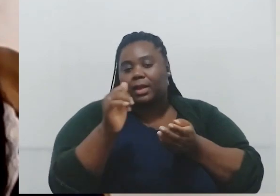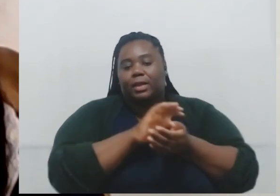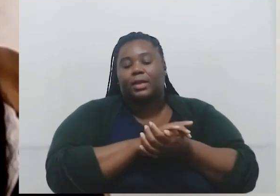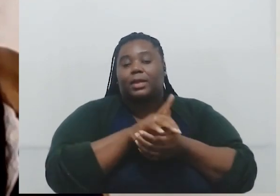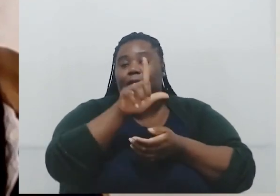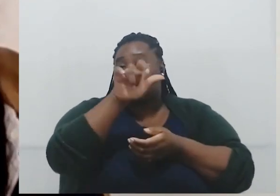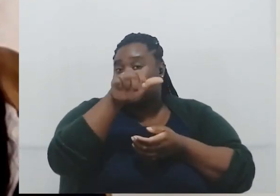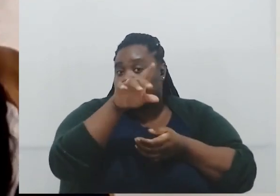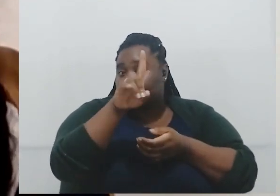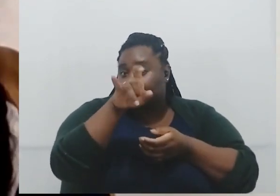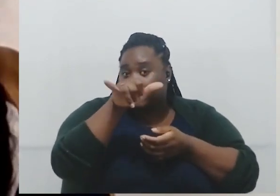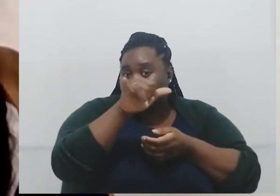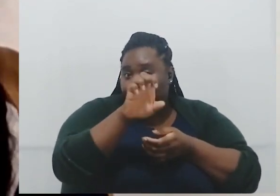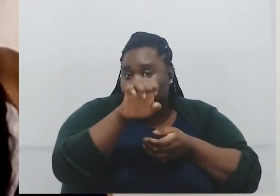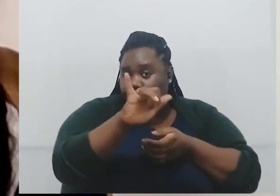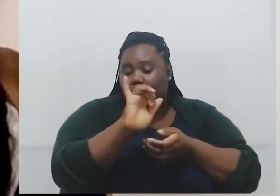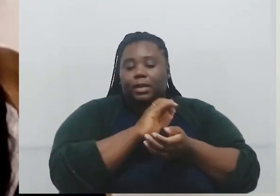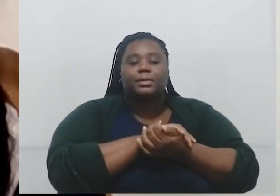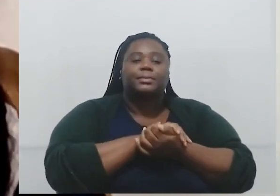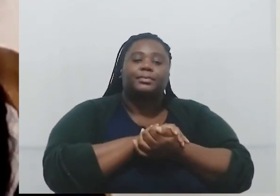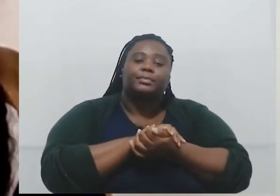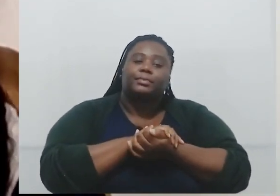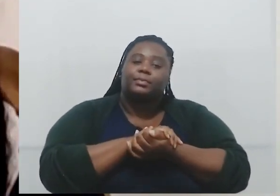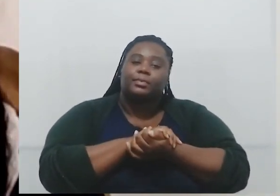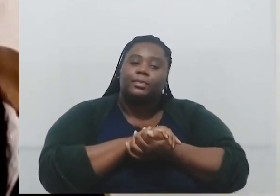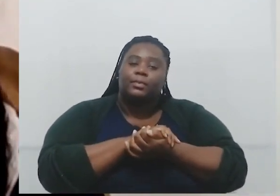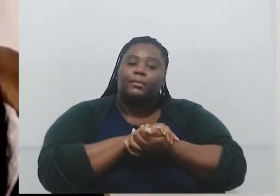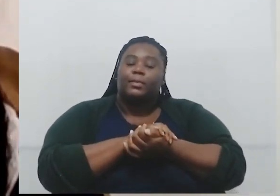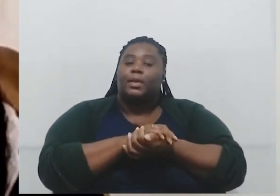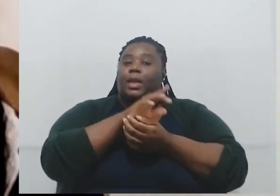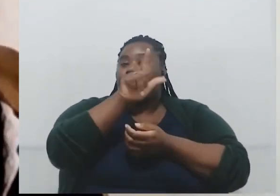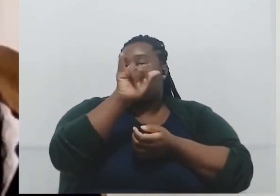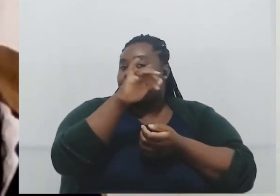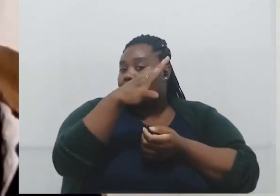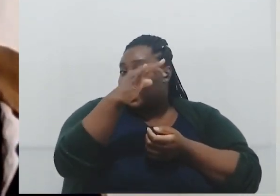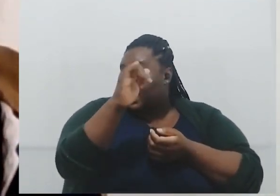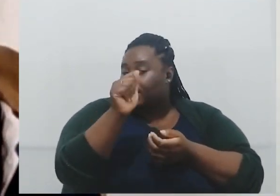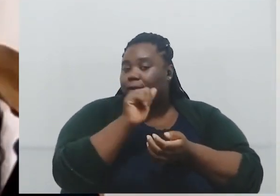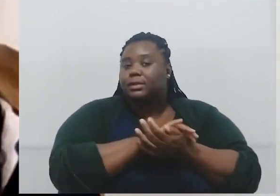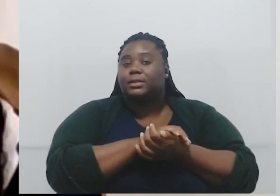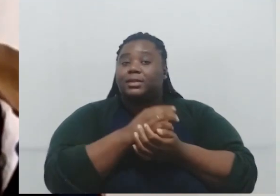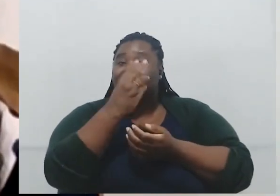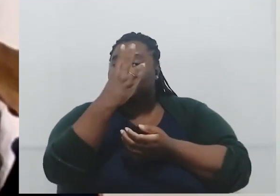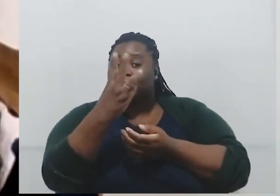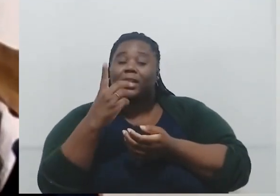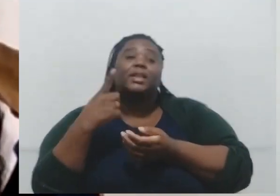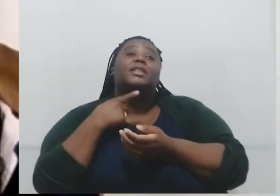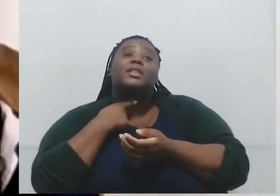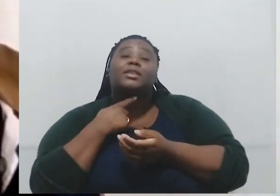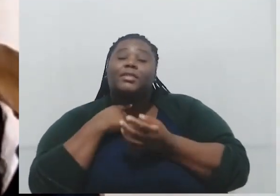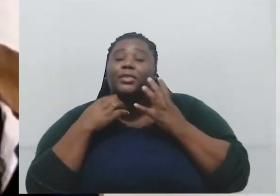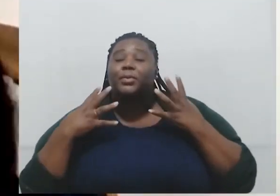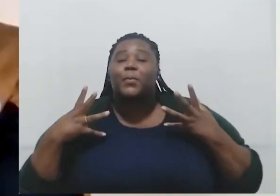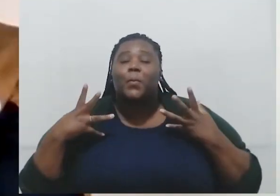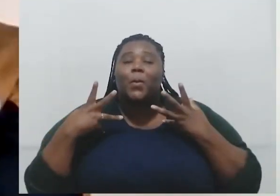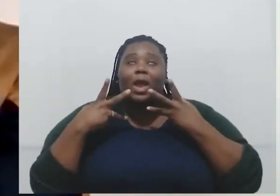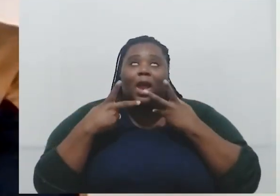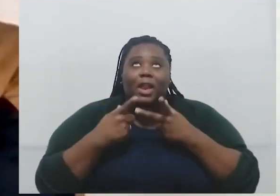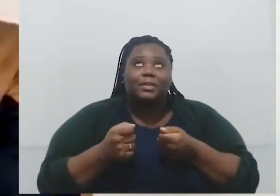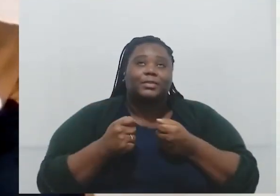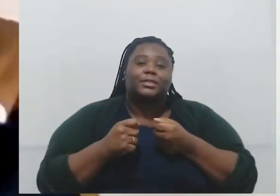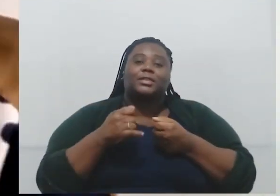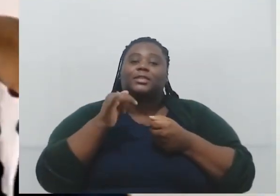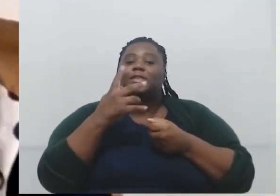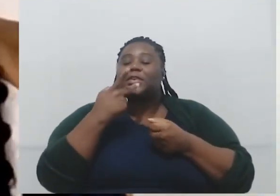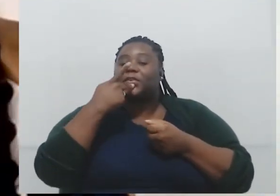Lindsay Lohan e a Alicia, que são 3 atrizes travestis maravilhosas também. E aí, se eu